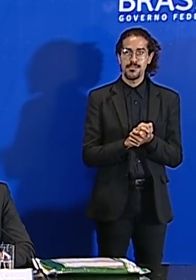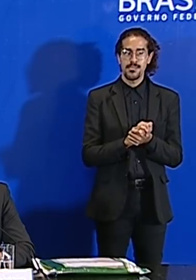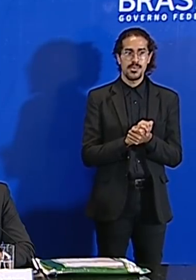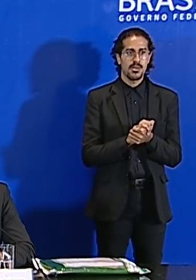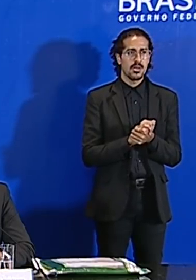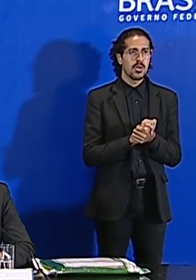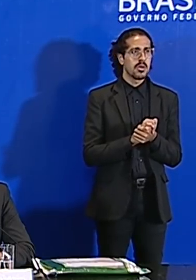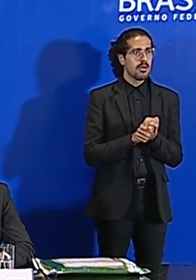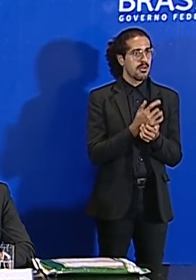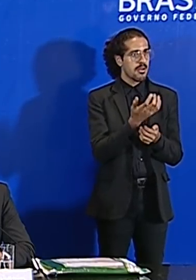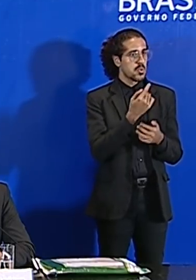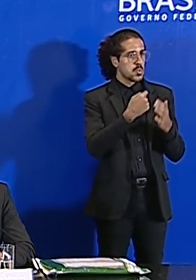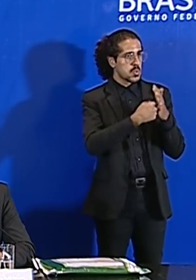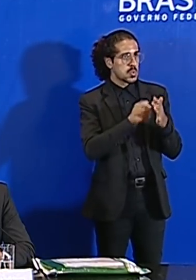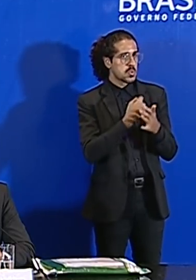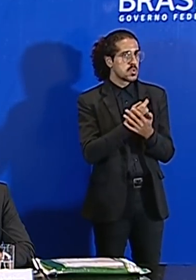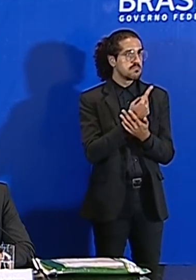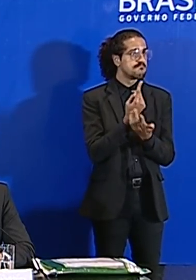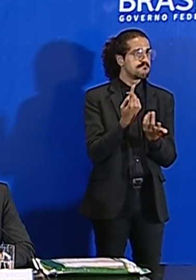Mais alguém?